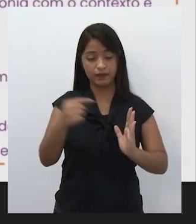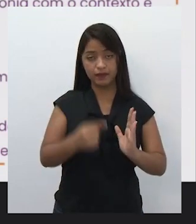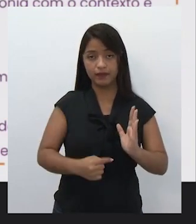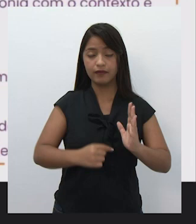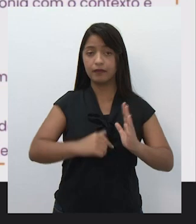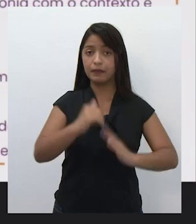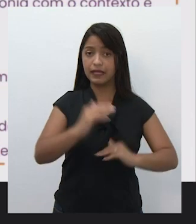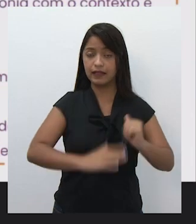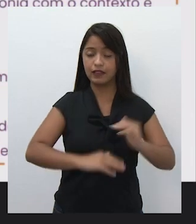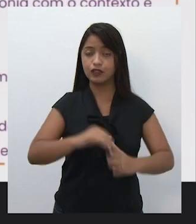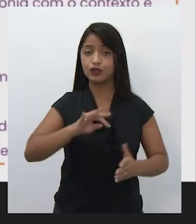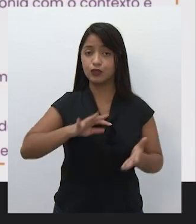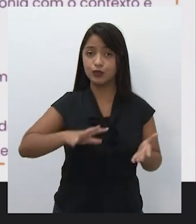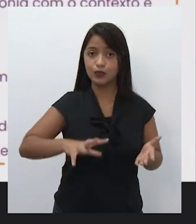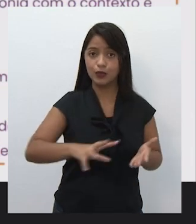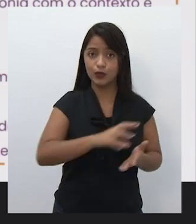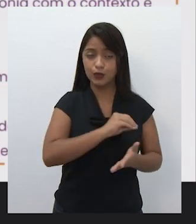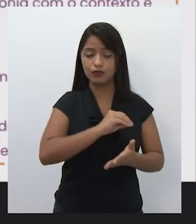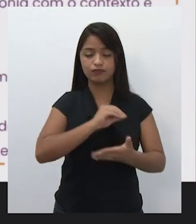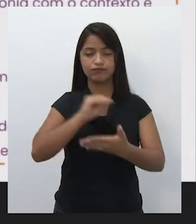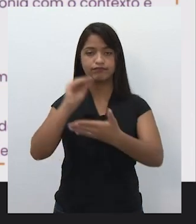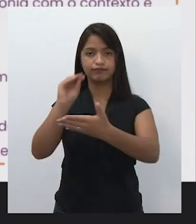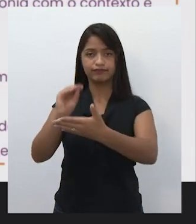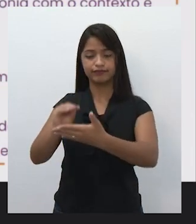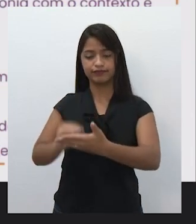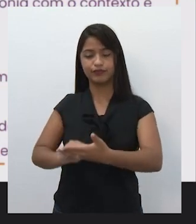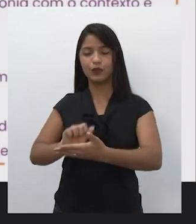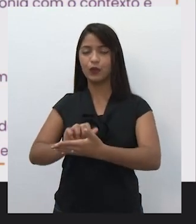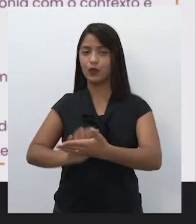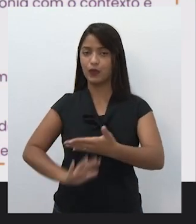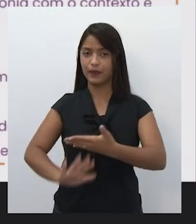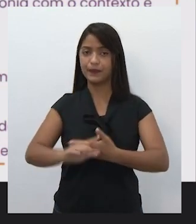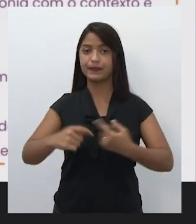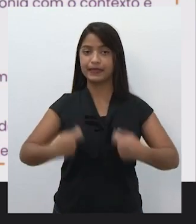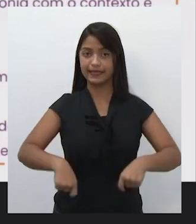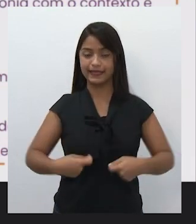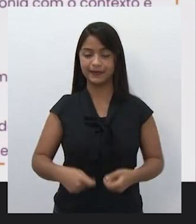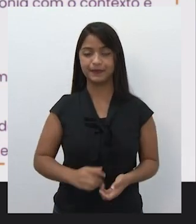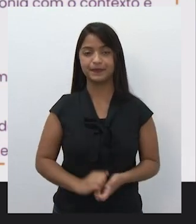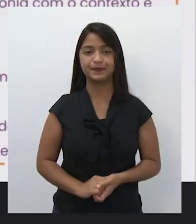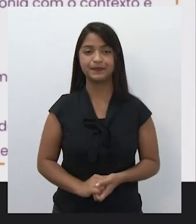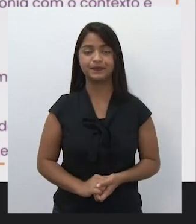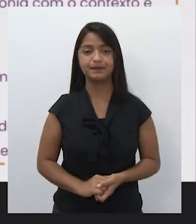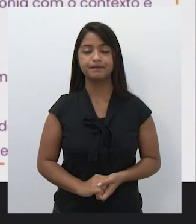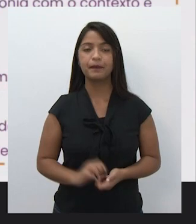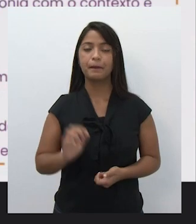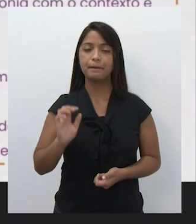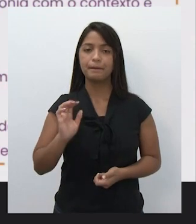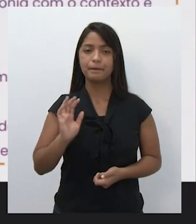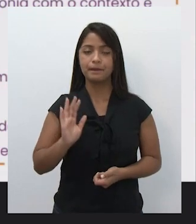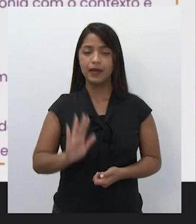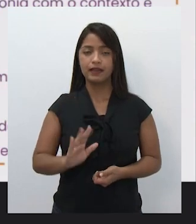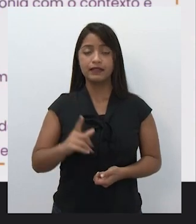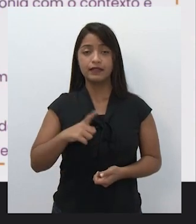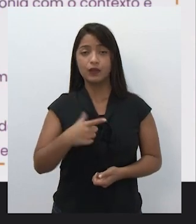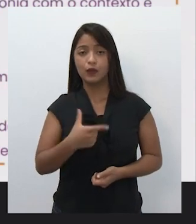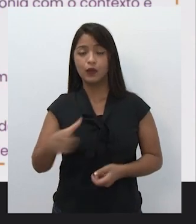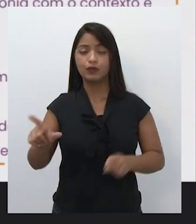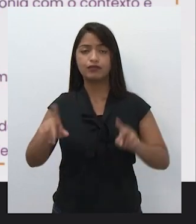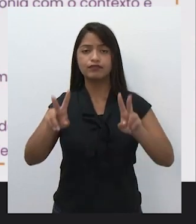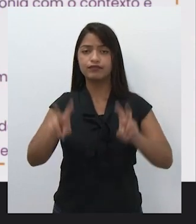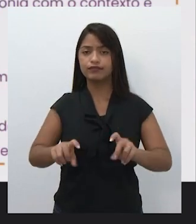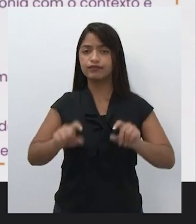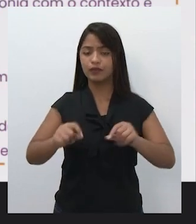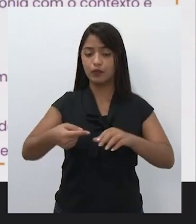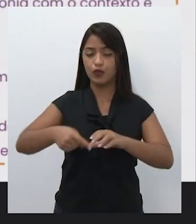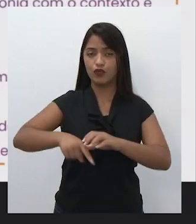por habilidade esteja no currículo, né? Mas tem uma coisa que é o aprofundamento, que é a